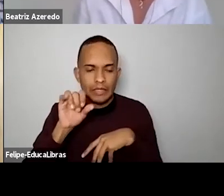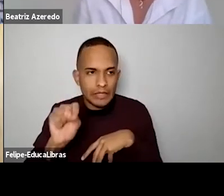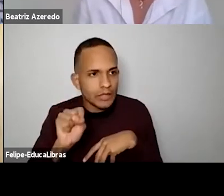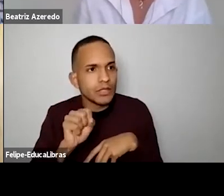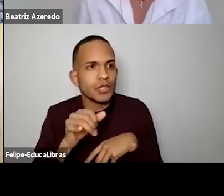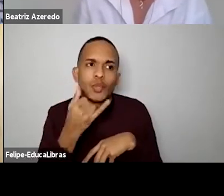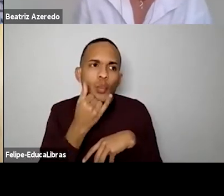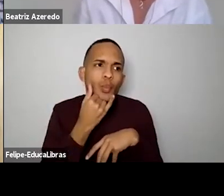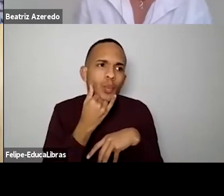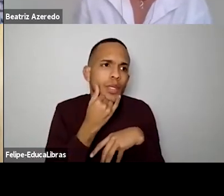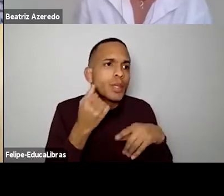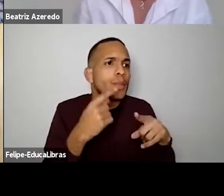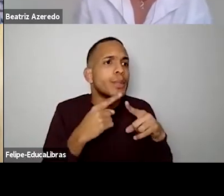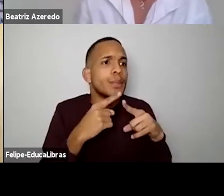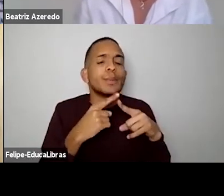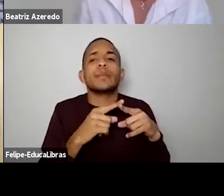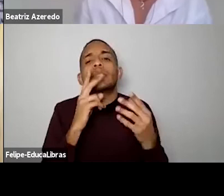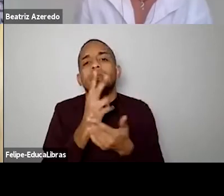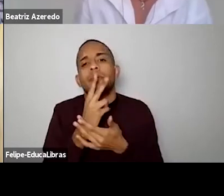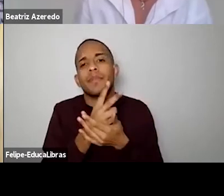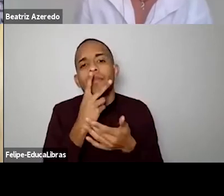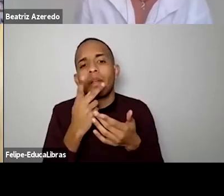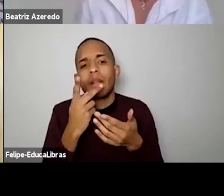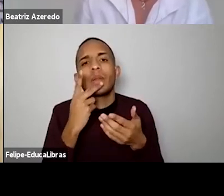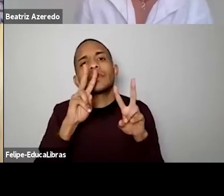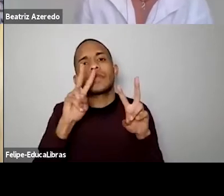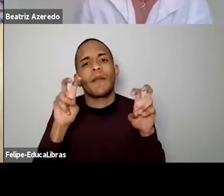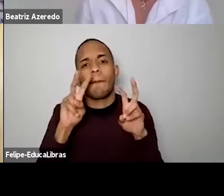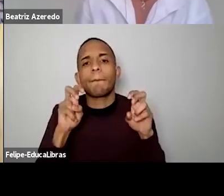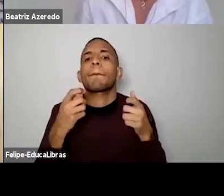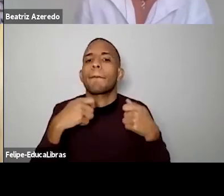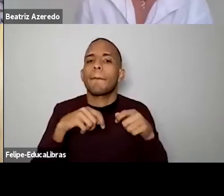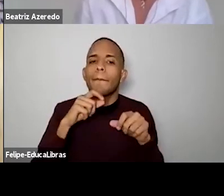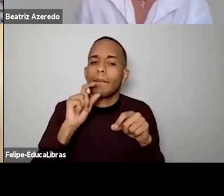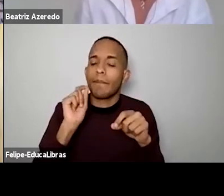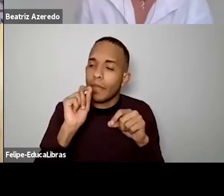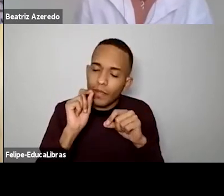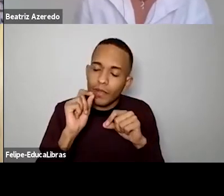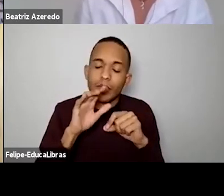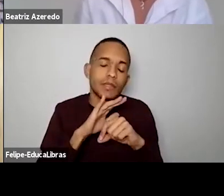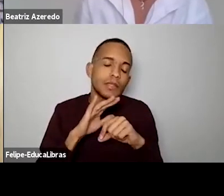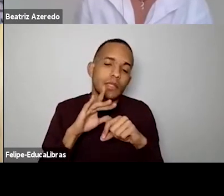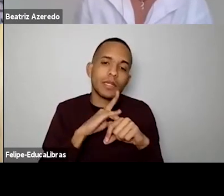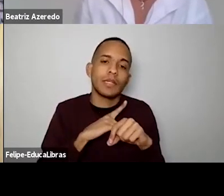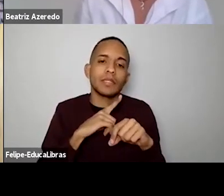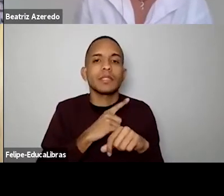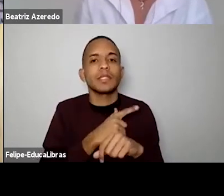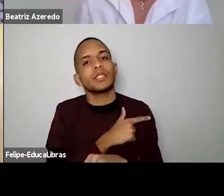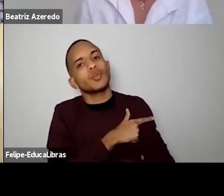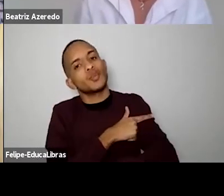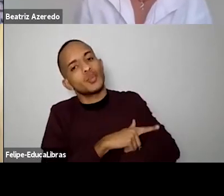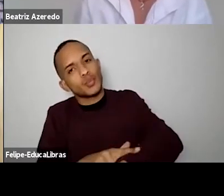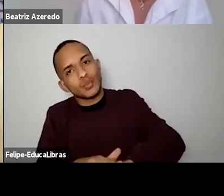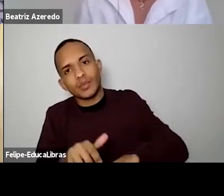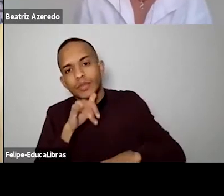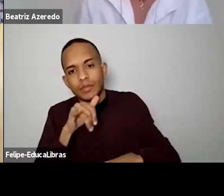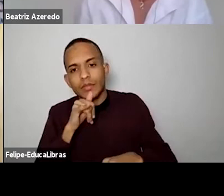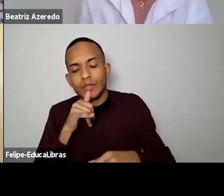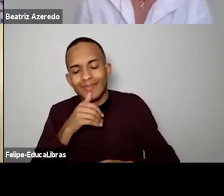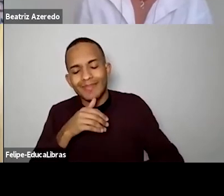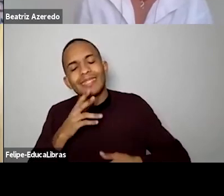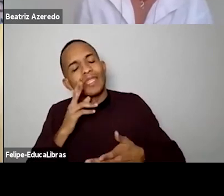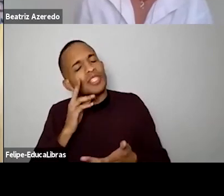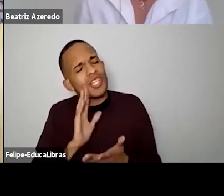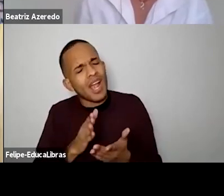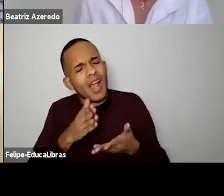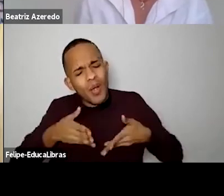continua. Não, eu sempre falo isso, e eu acho que é uma coisa que deveria ser, a gente deveria ter essa educação do berço, assim, né? Enfim,